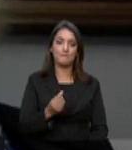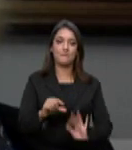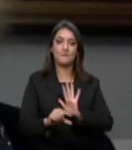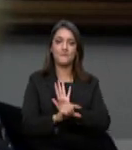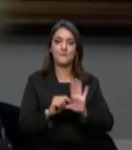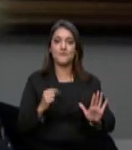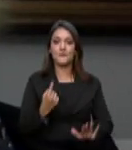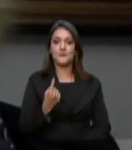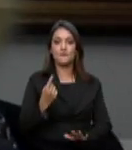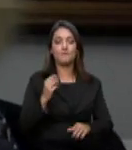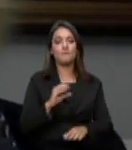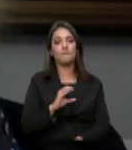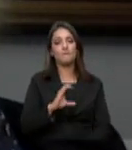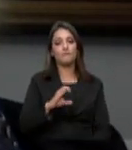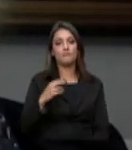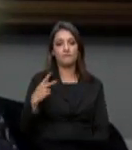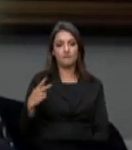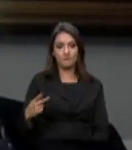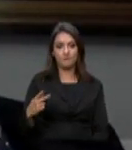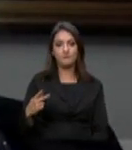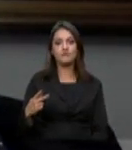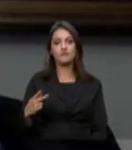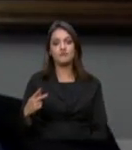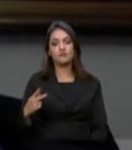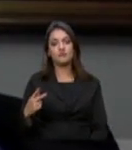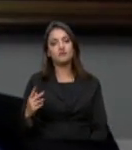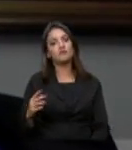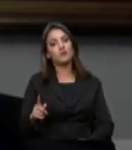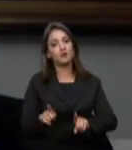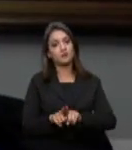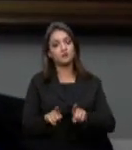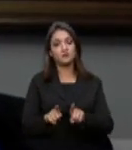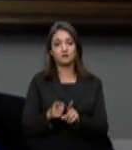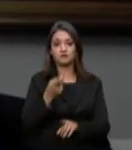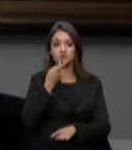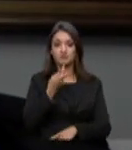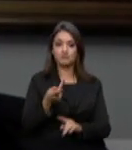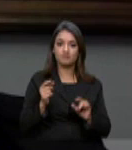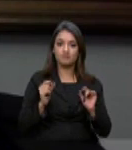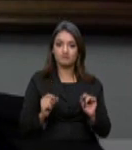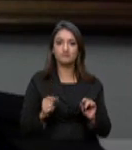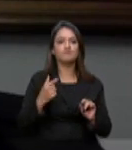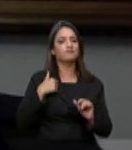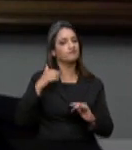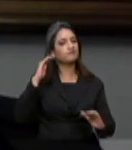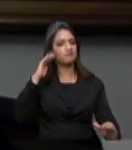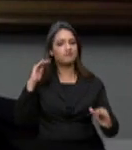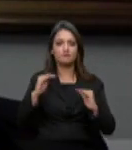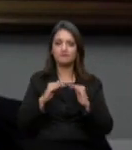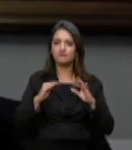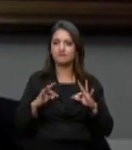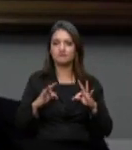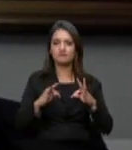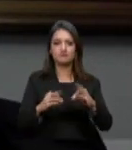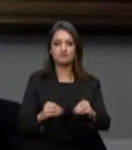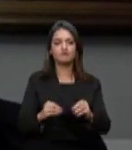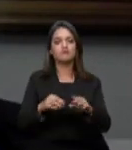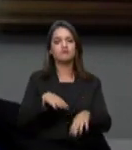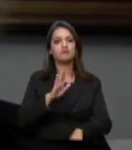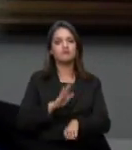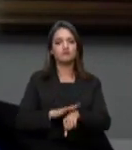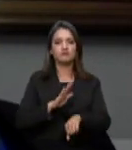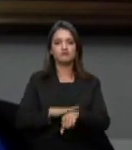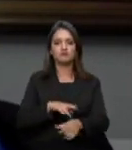parágrafo único do Código Penal mas o excesso for sim senhor presidente minha integral concordância com a